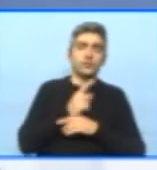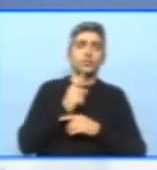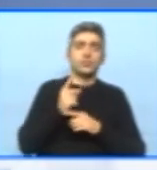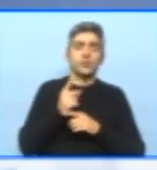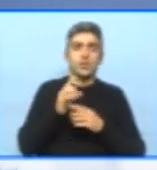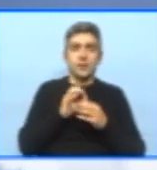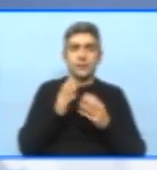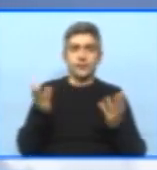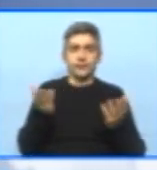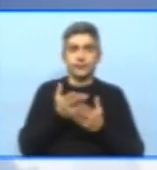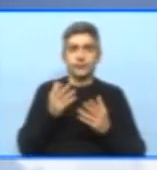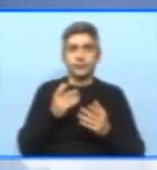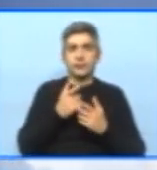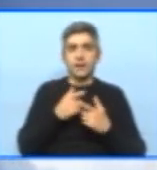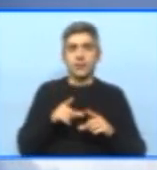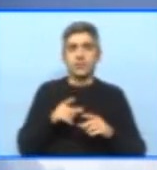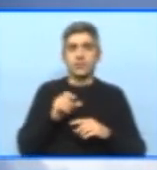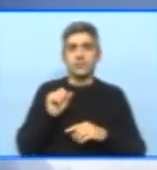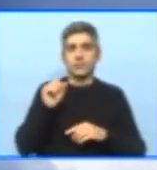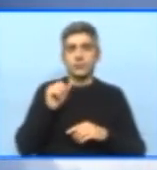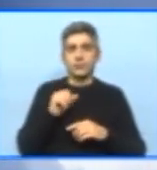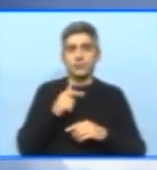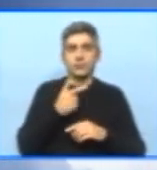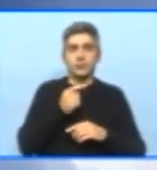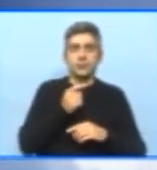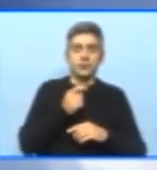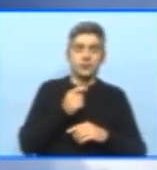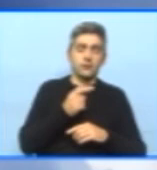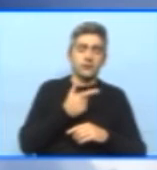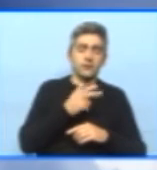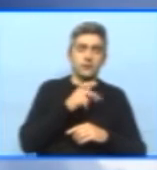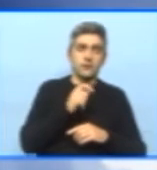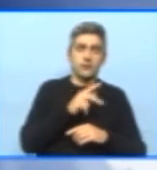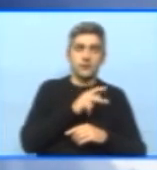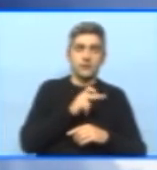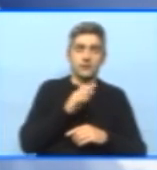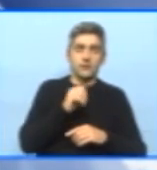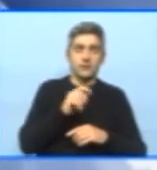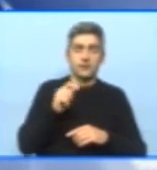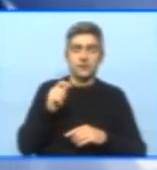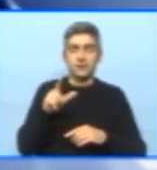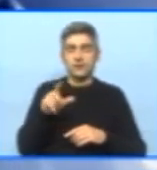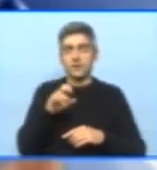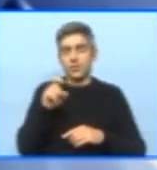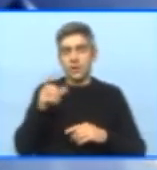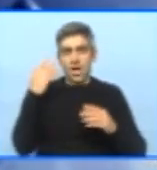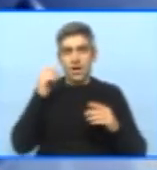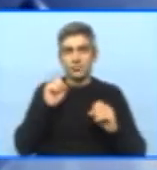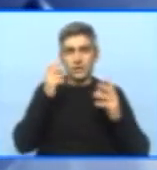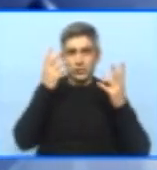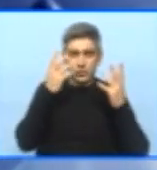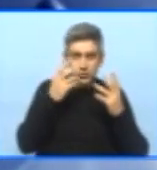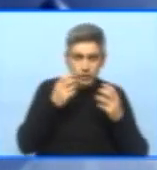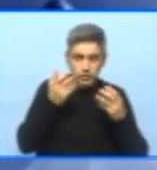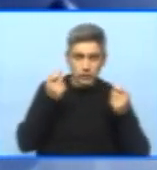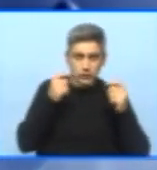esta, que é muito própria até de uma linguagem joanina, entre trevas e luz? O que é que distingue? Não é que estava tudo às escuras e que agora há